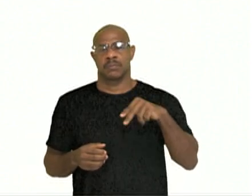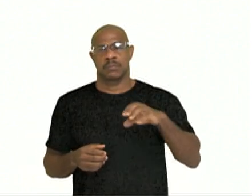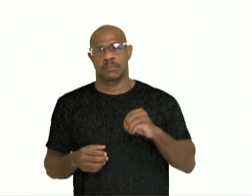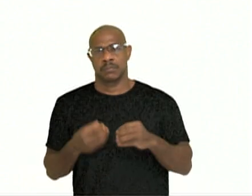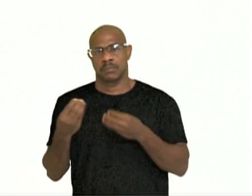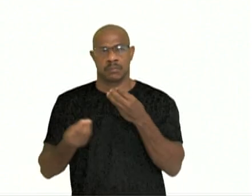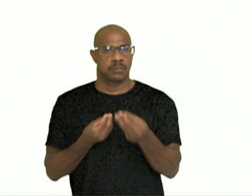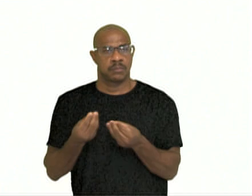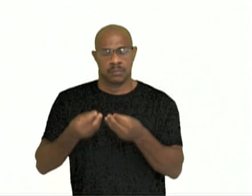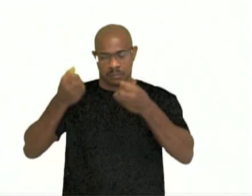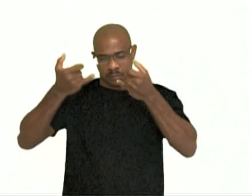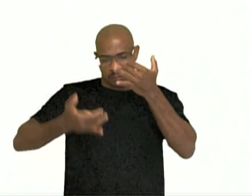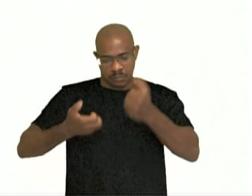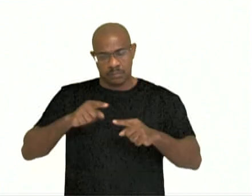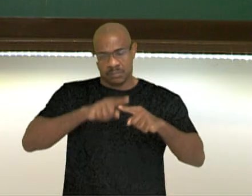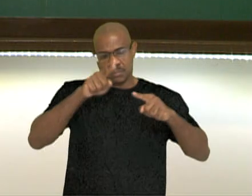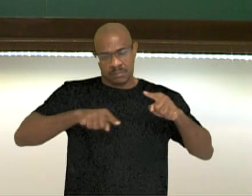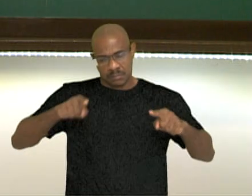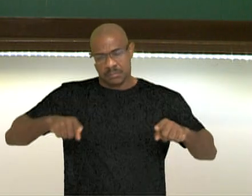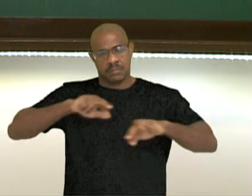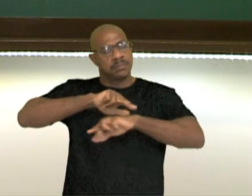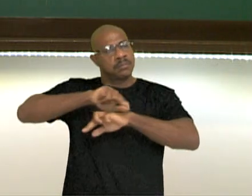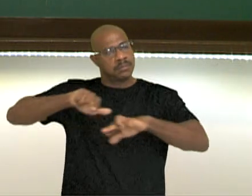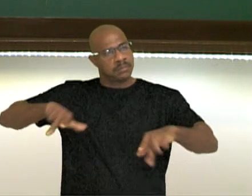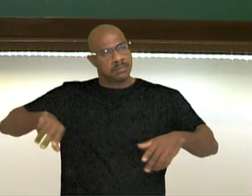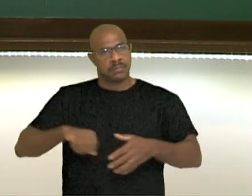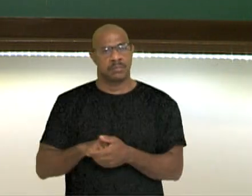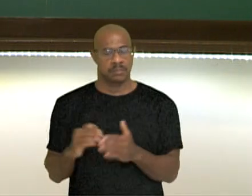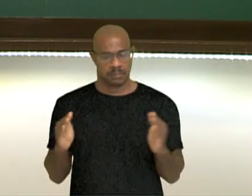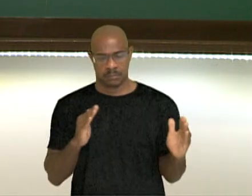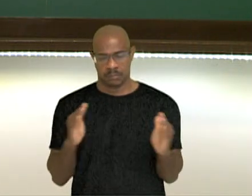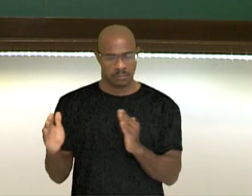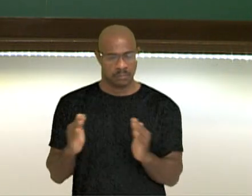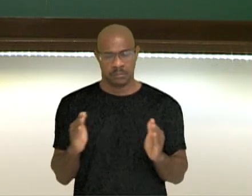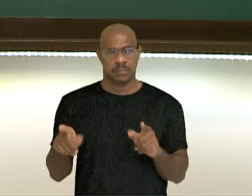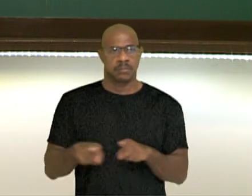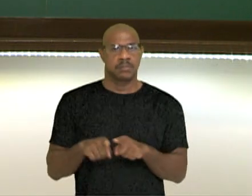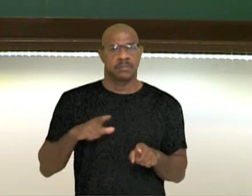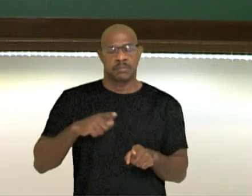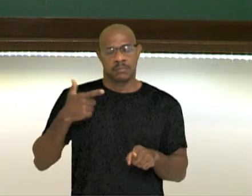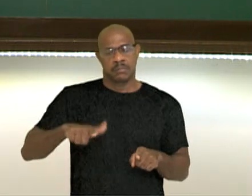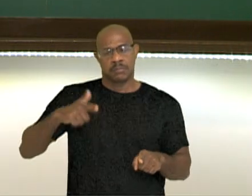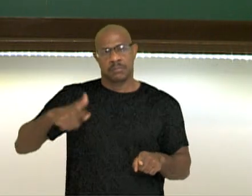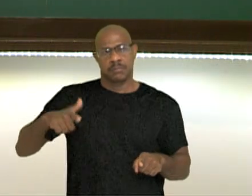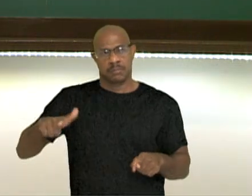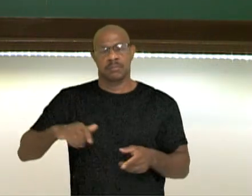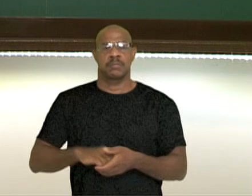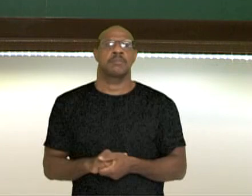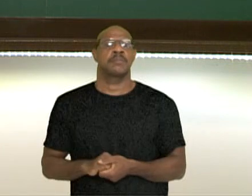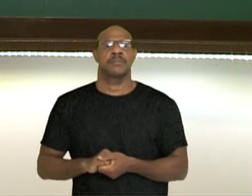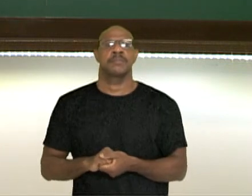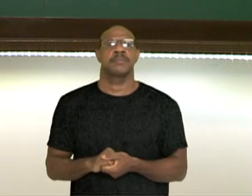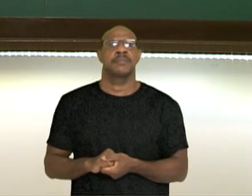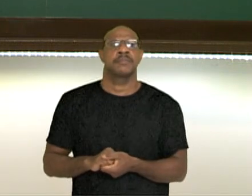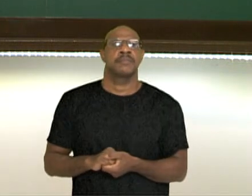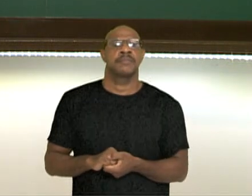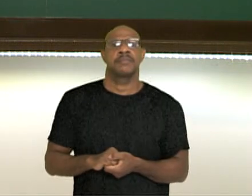mesma forma que a função seno, né? Ela também tem períodos em que ela vai se repetindo conforme cada ciclo.